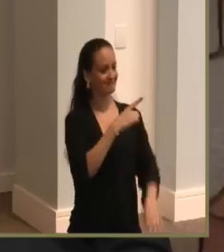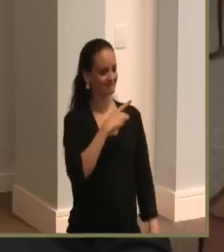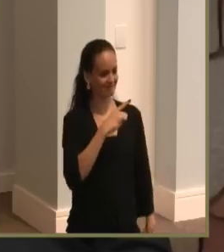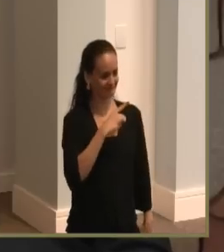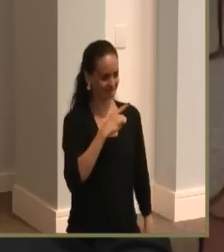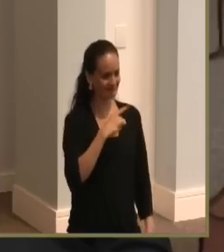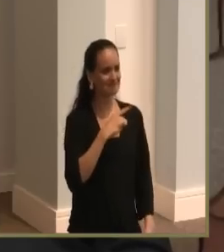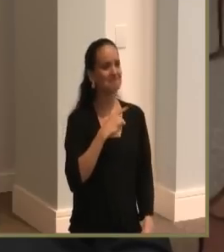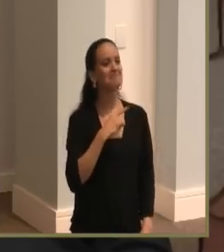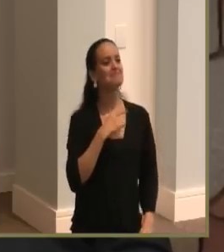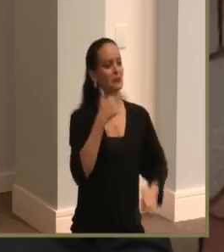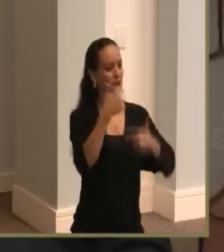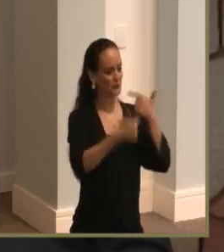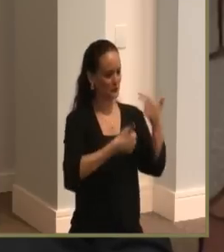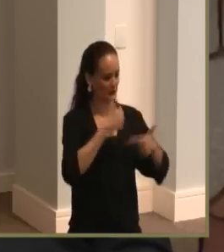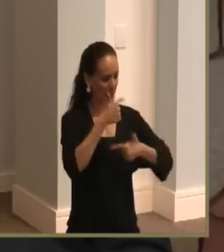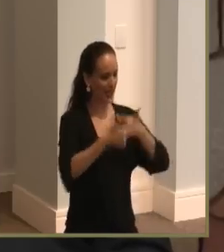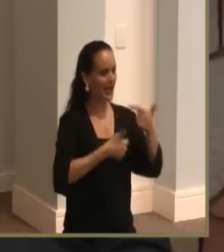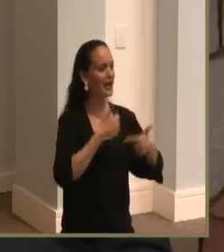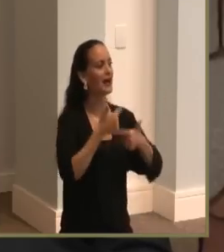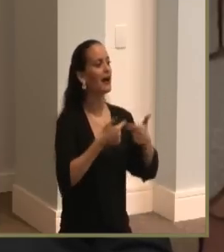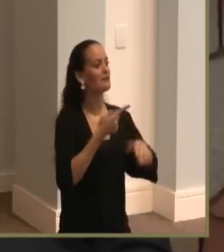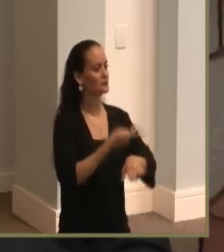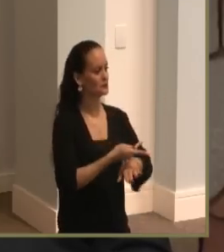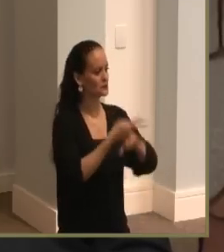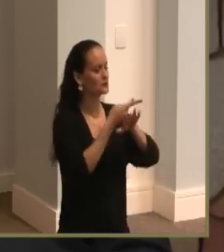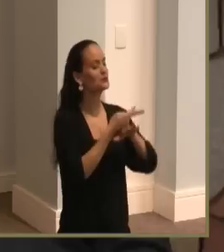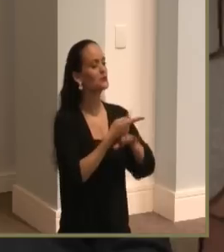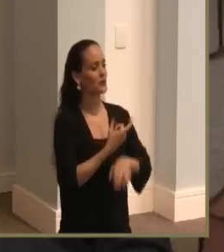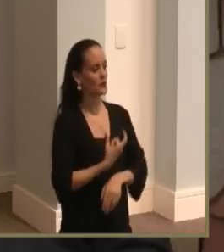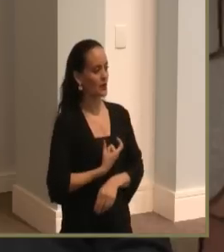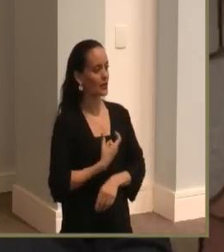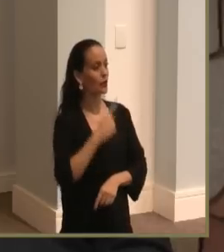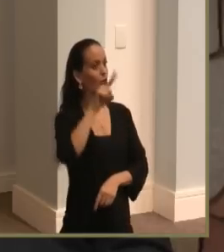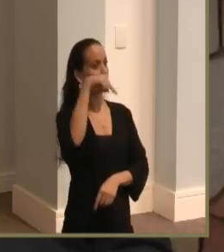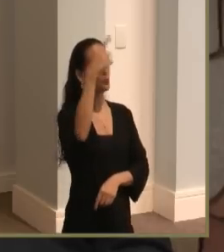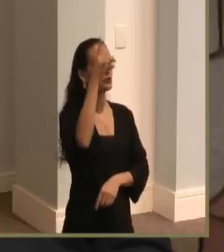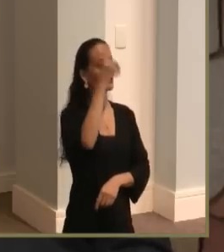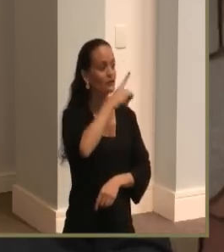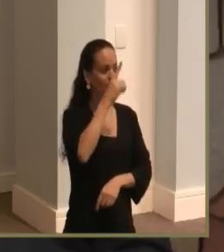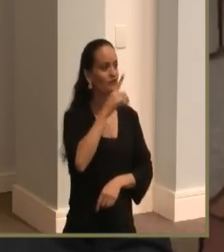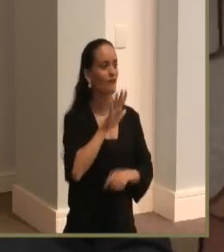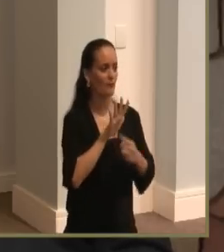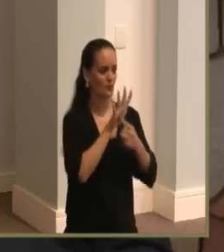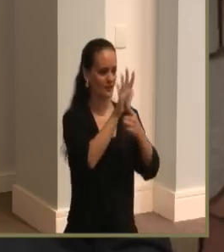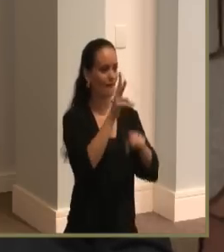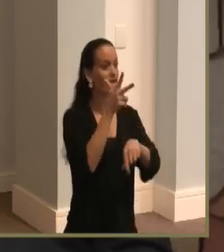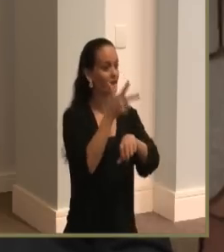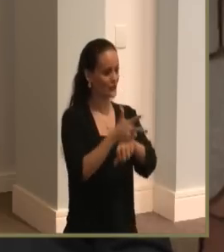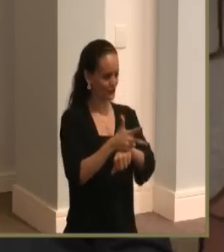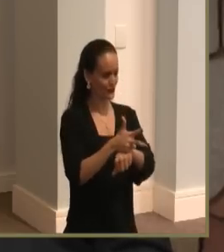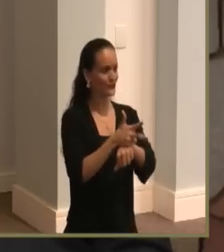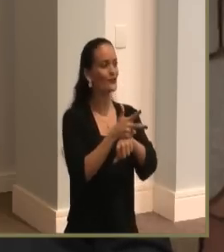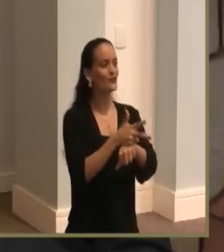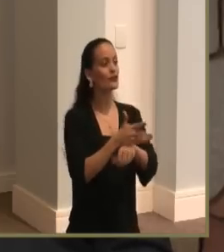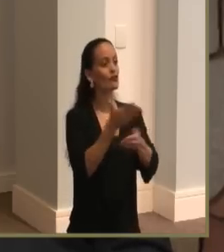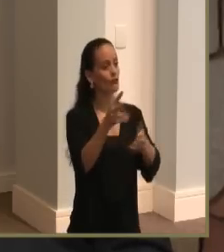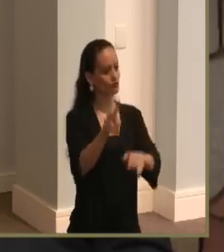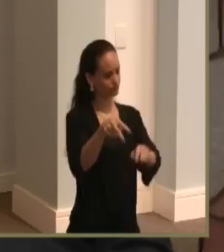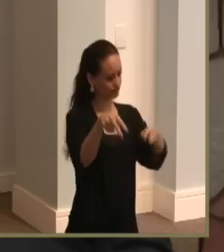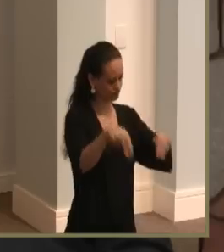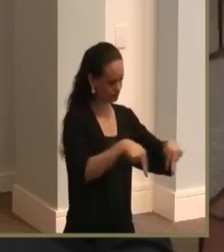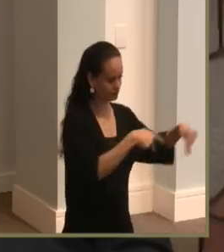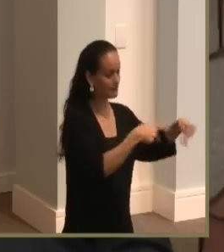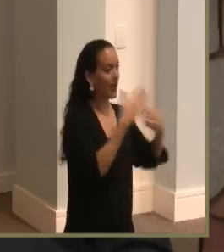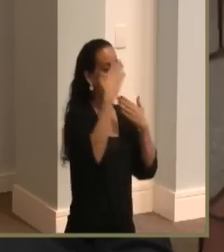pela performance, receberam medalhas. Próximo domingo estaremos inclusive passando um vídeo, e eu quero chamar aqui à frente para que nós possamos